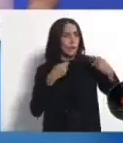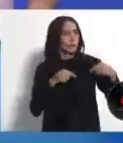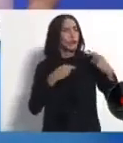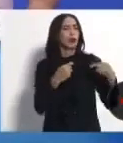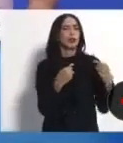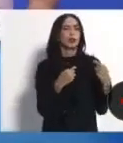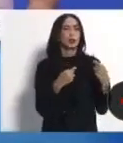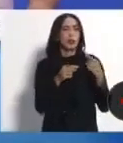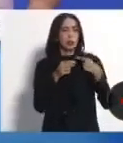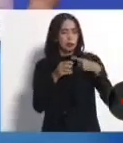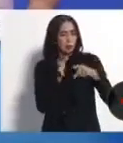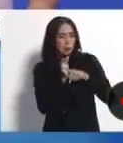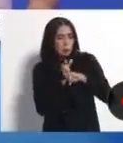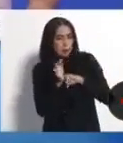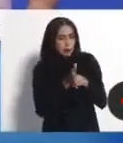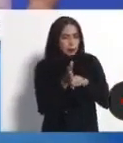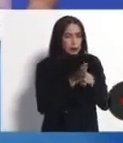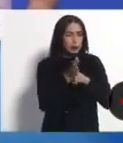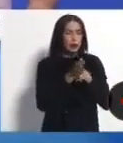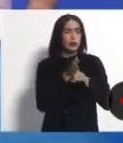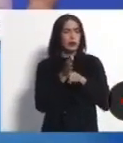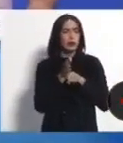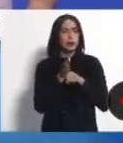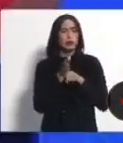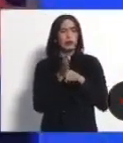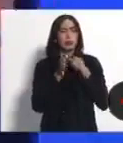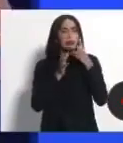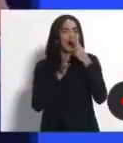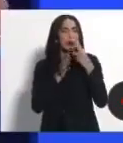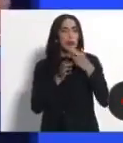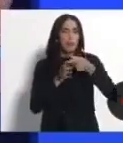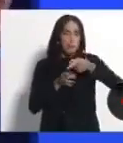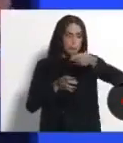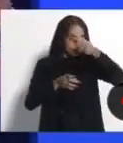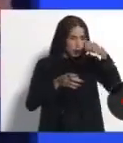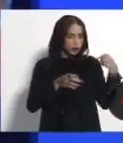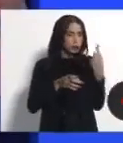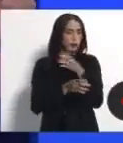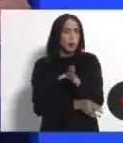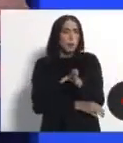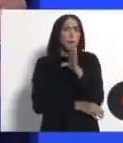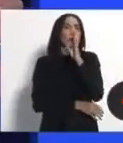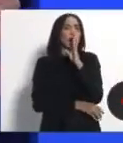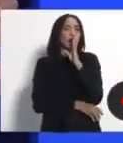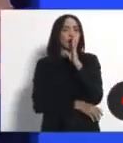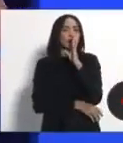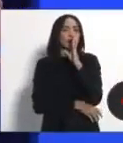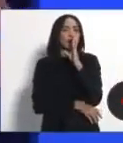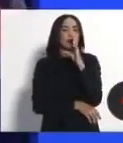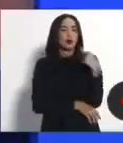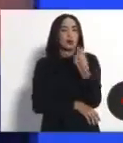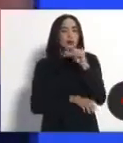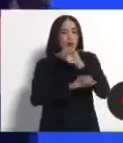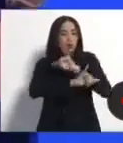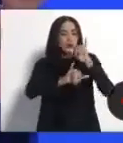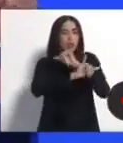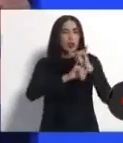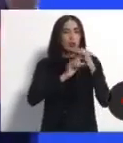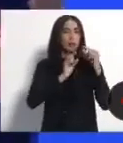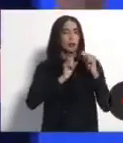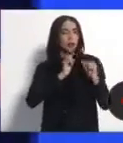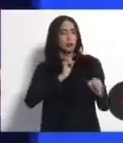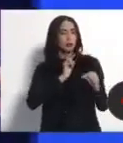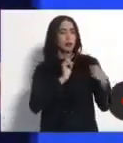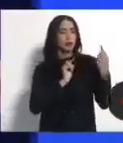um inquérito, ainda fechou todas as nossas mídias da causa operária e